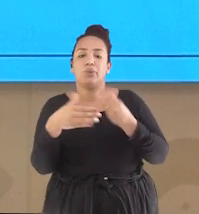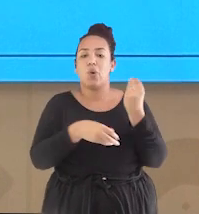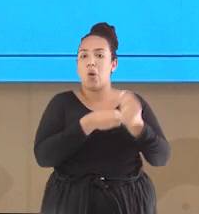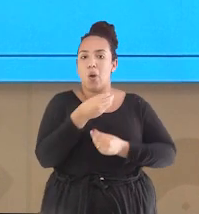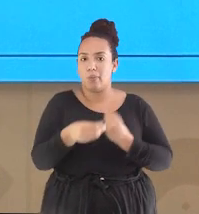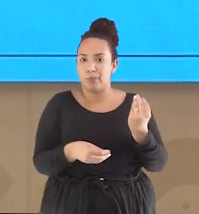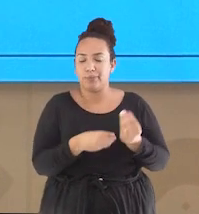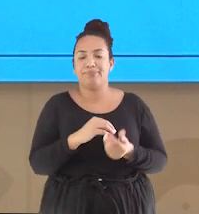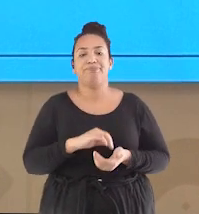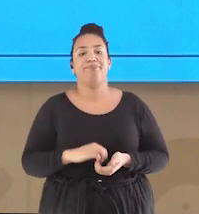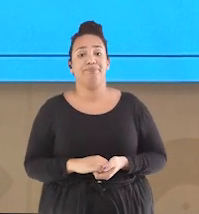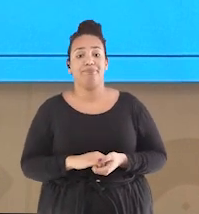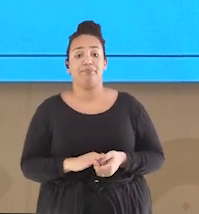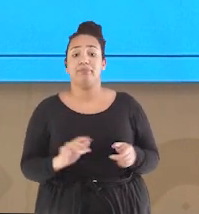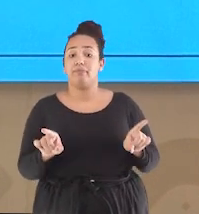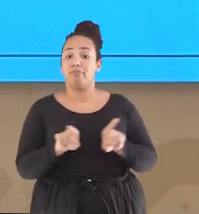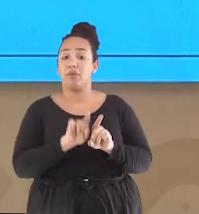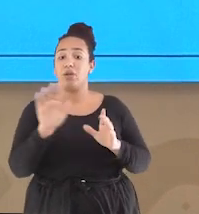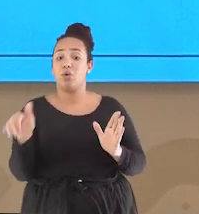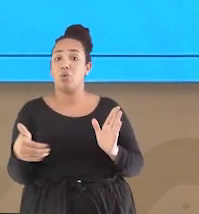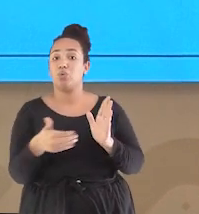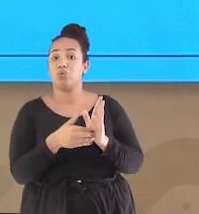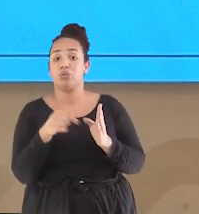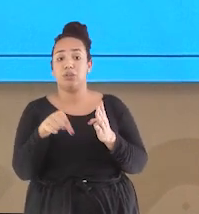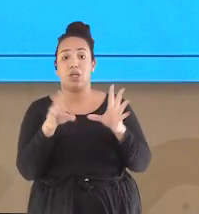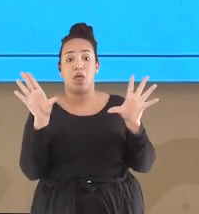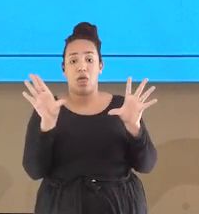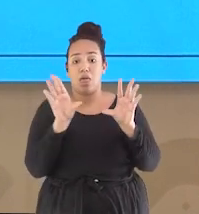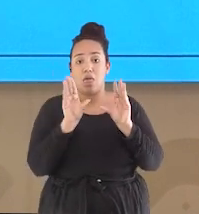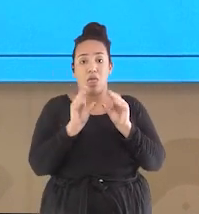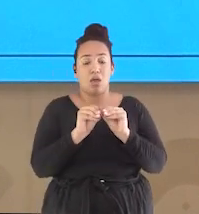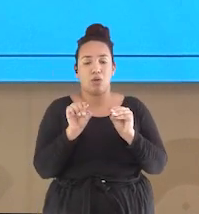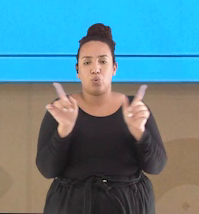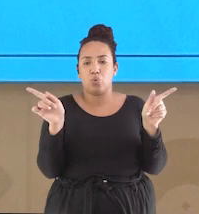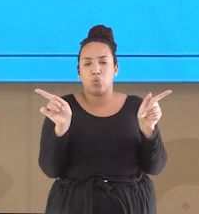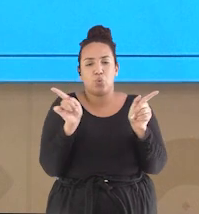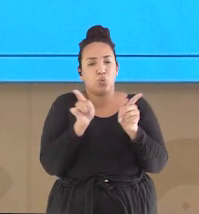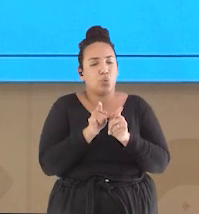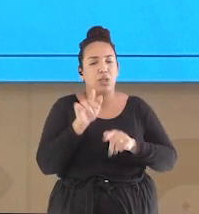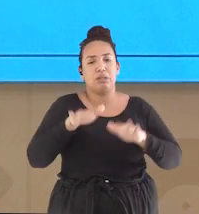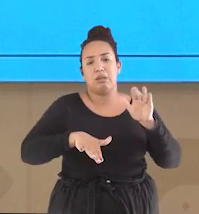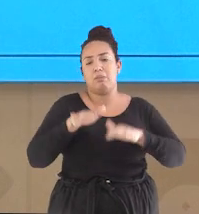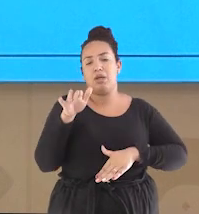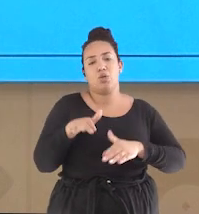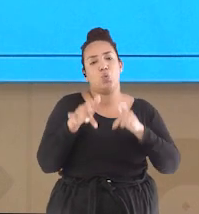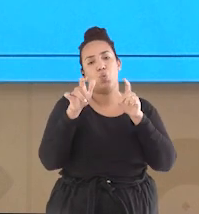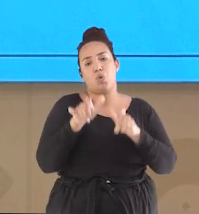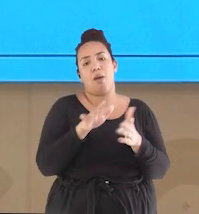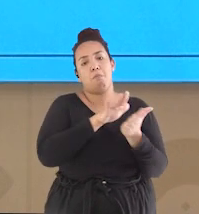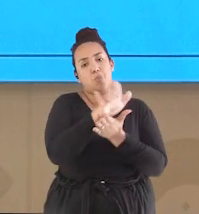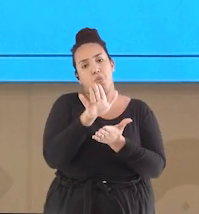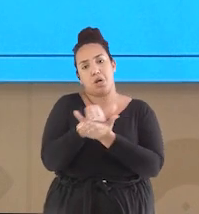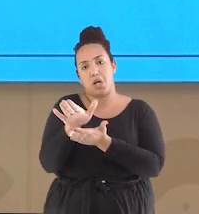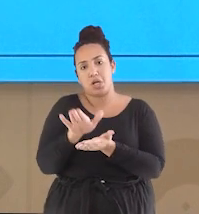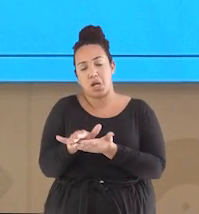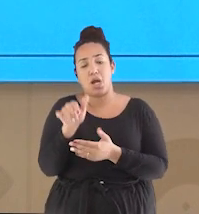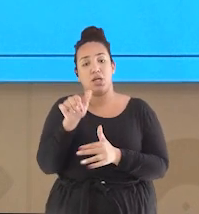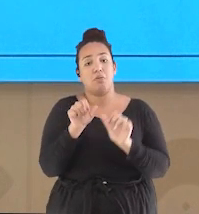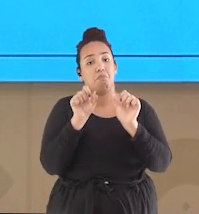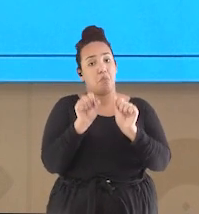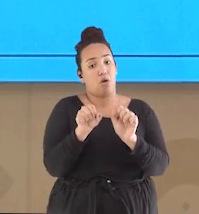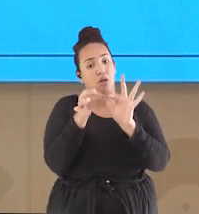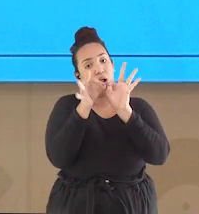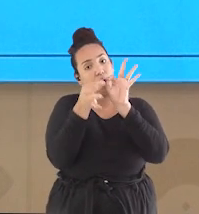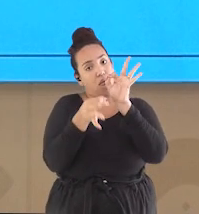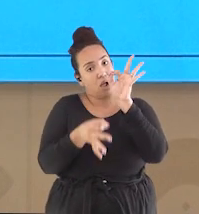resenhando. E, por fim, a resenha é breve. Dependendo de onde for publicada ou apresentada, a resenha ela pode se